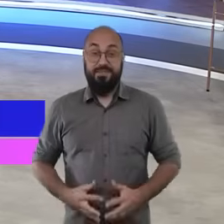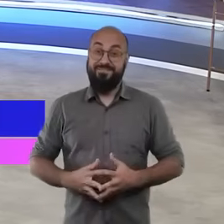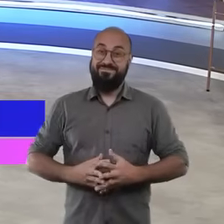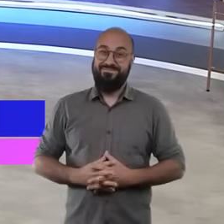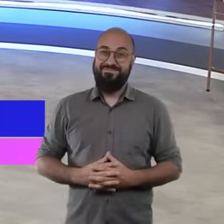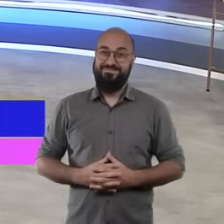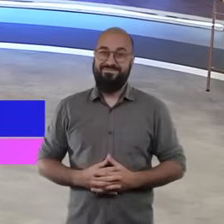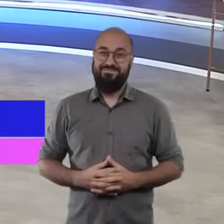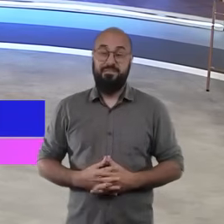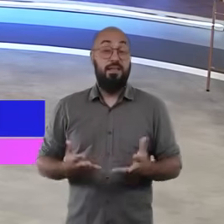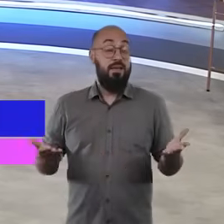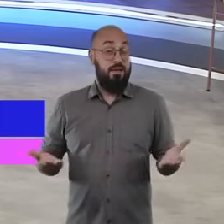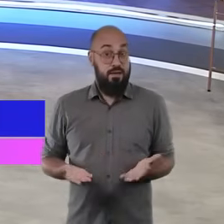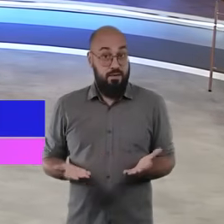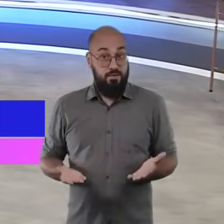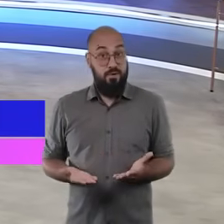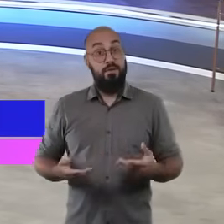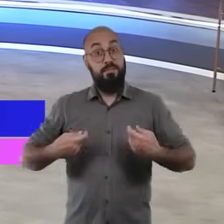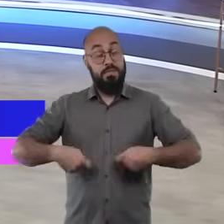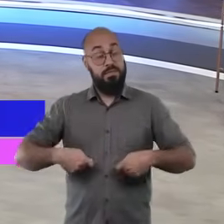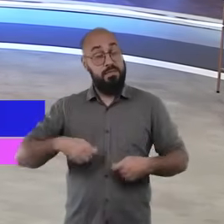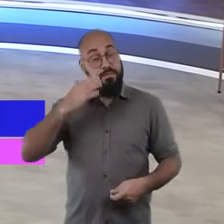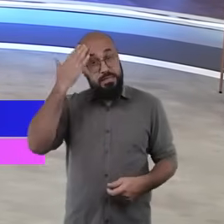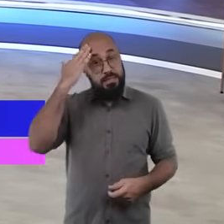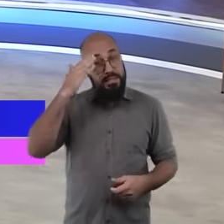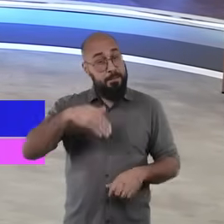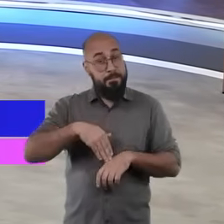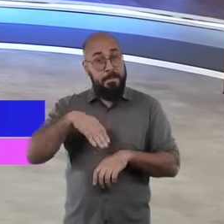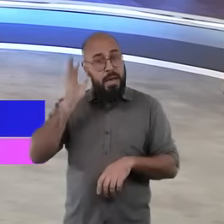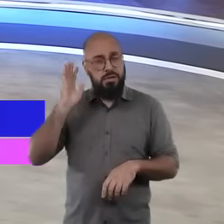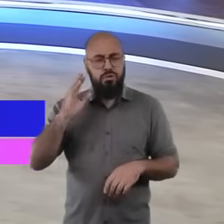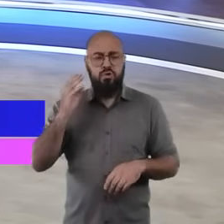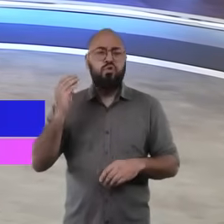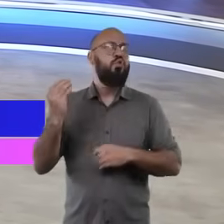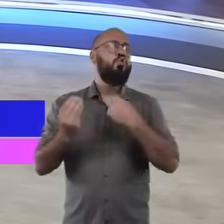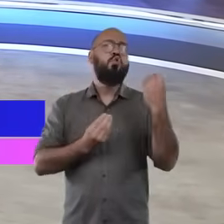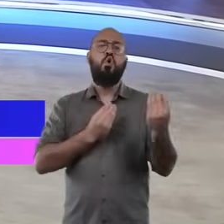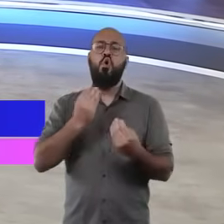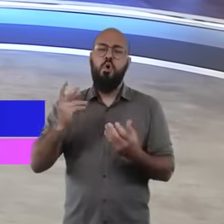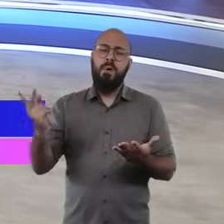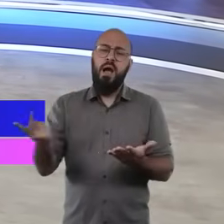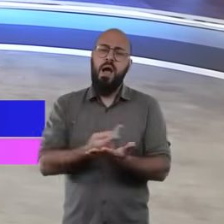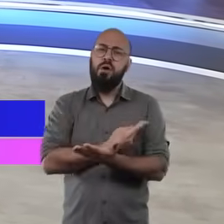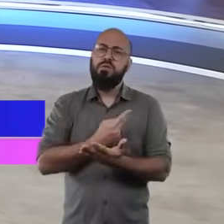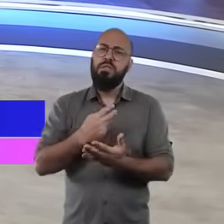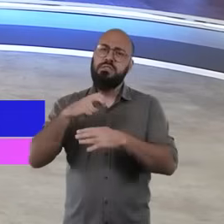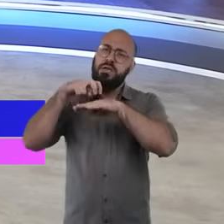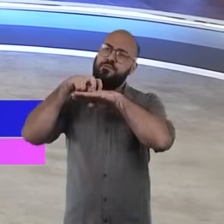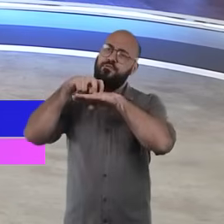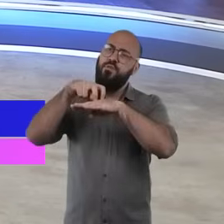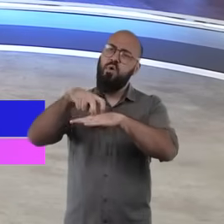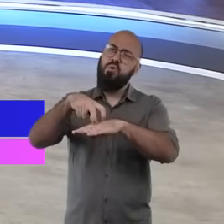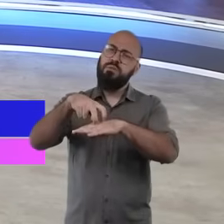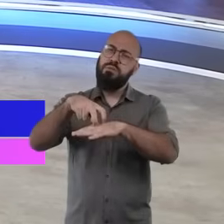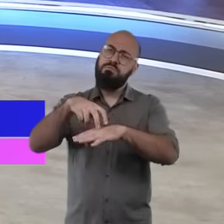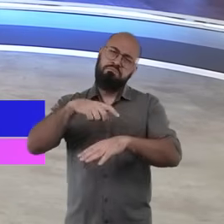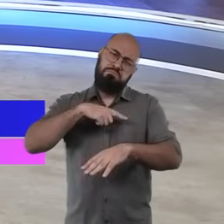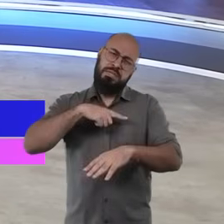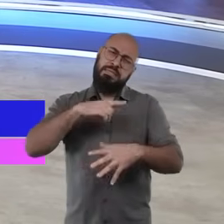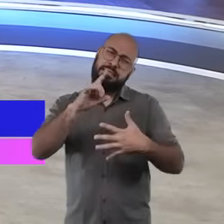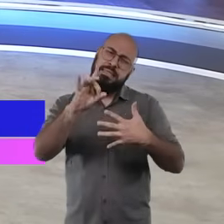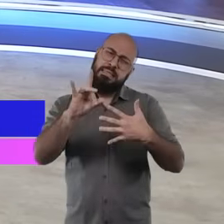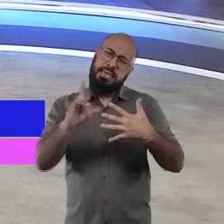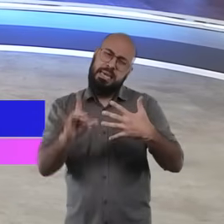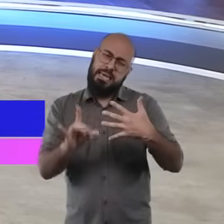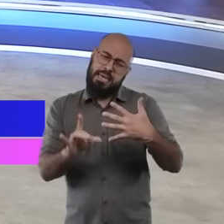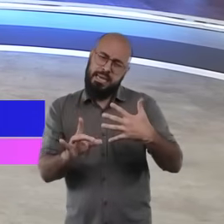Agora, precisamos entender um pouco mais como é que será essa volta de Jesus. Há alguns detalhes na